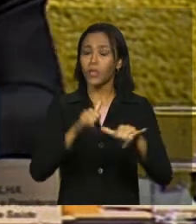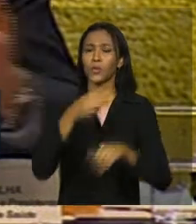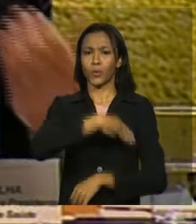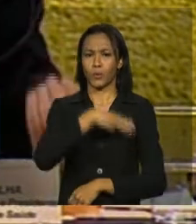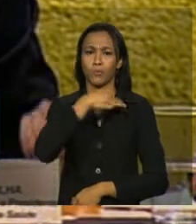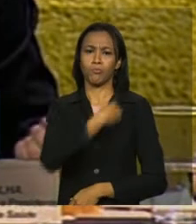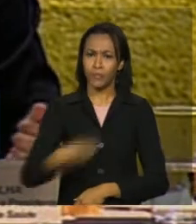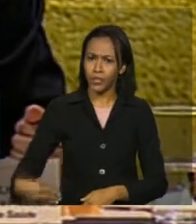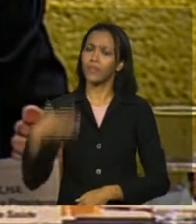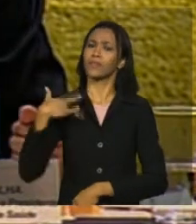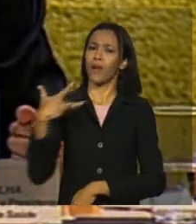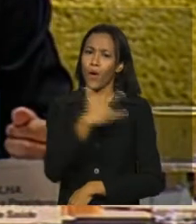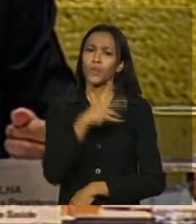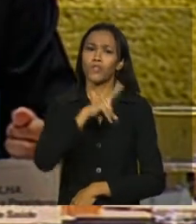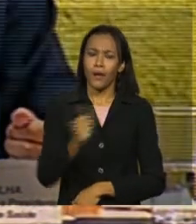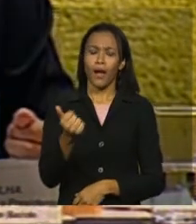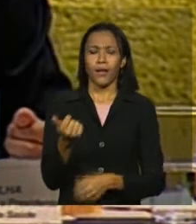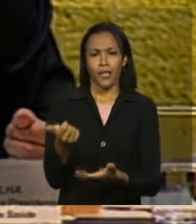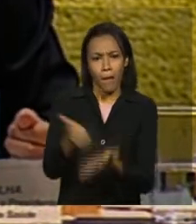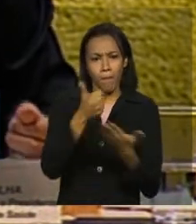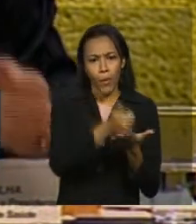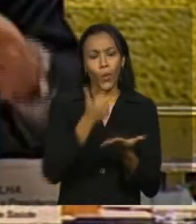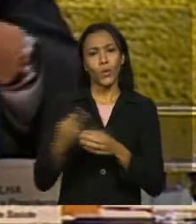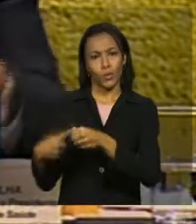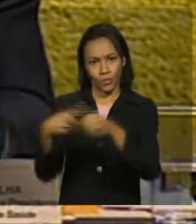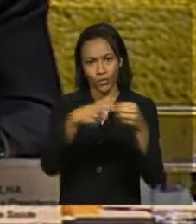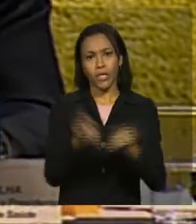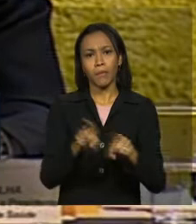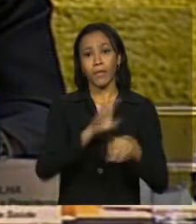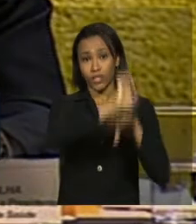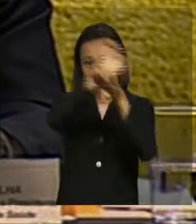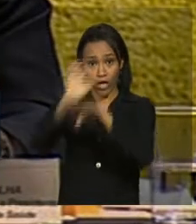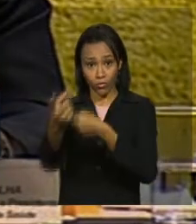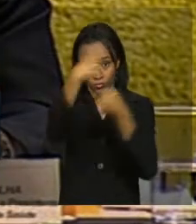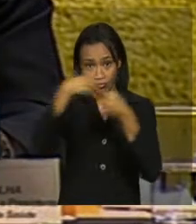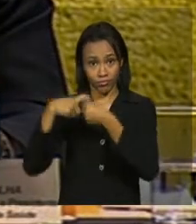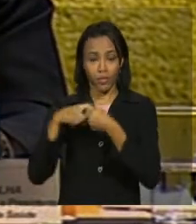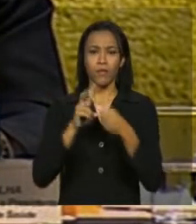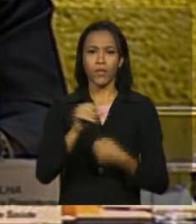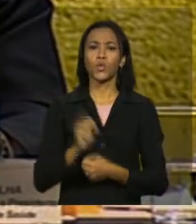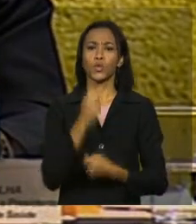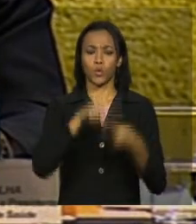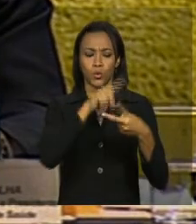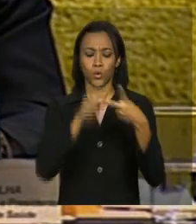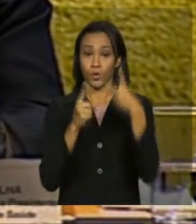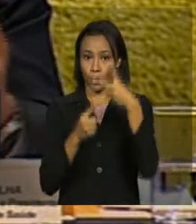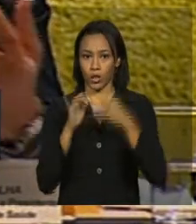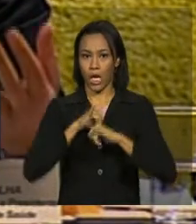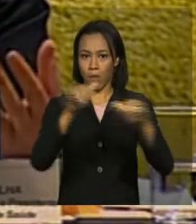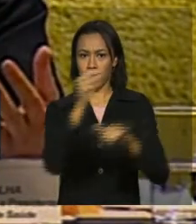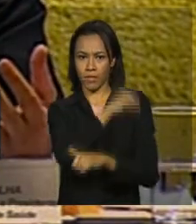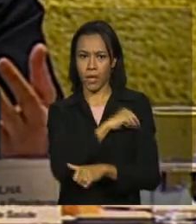fará na Parceria com os estados e municípios aqui o conass e conasems sempre dois tipos de campanhas vacinais